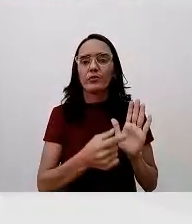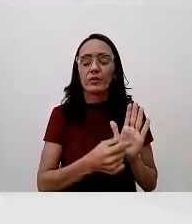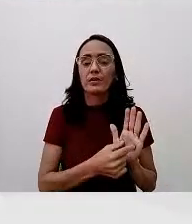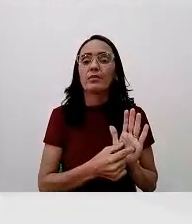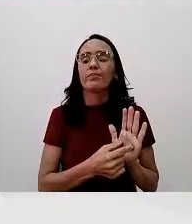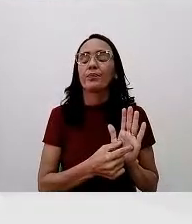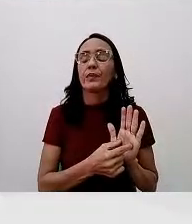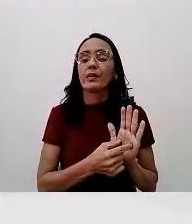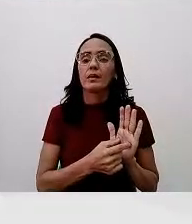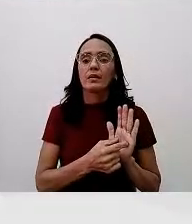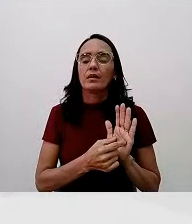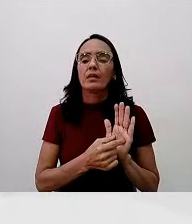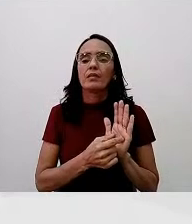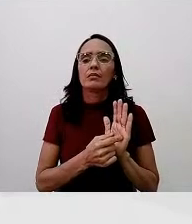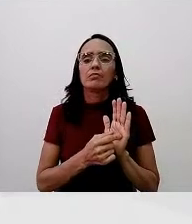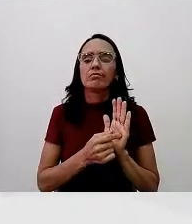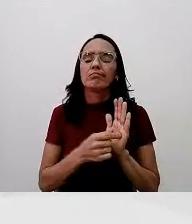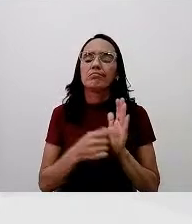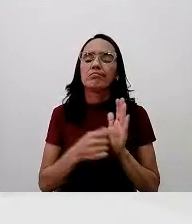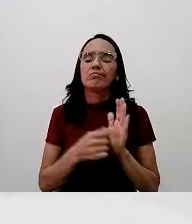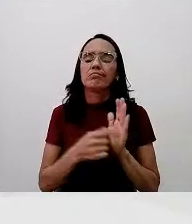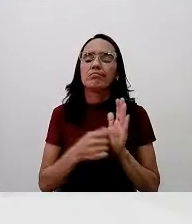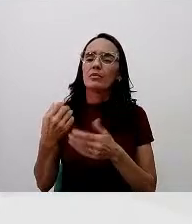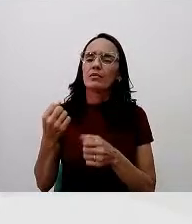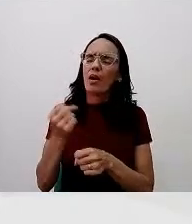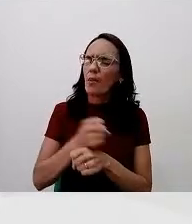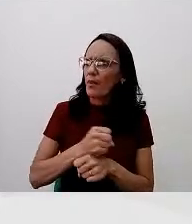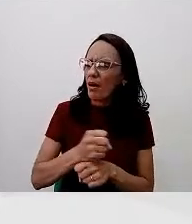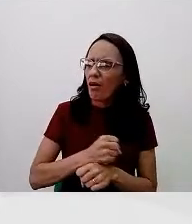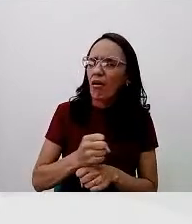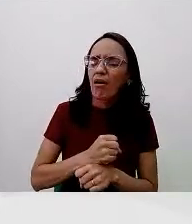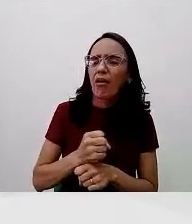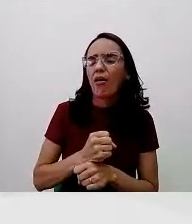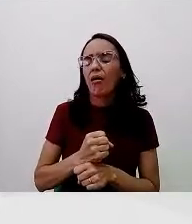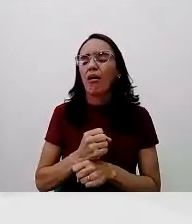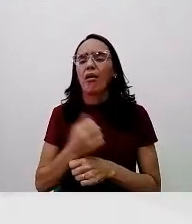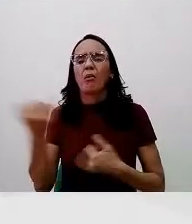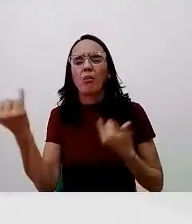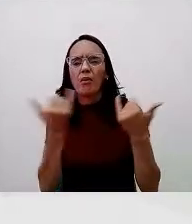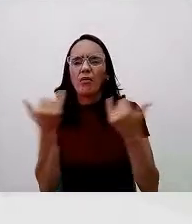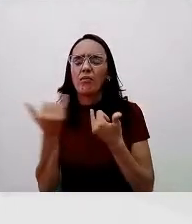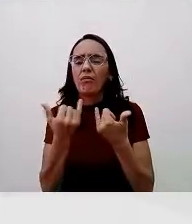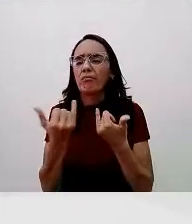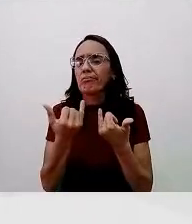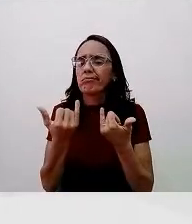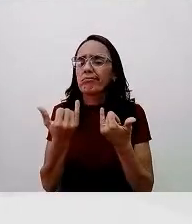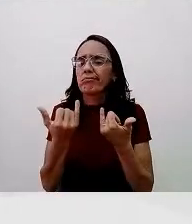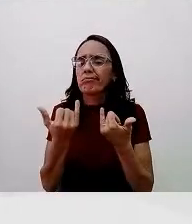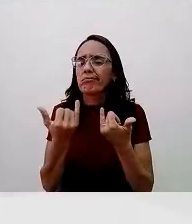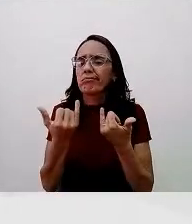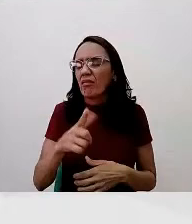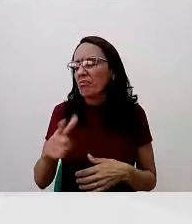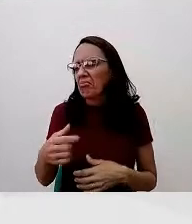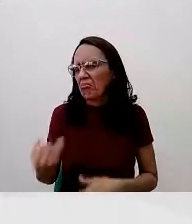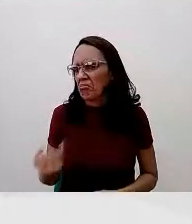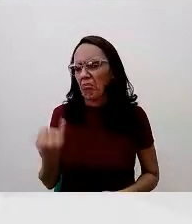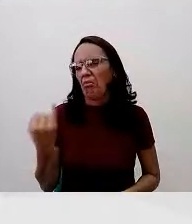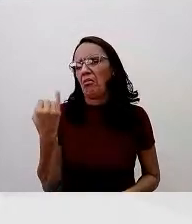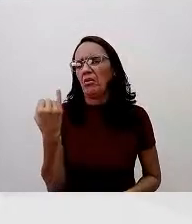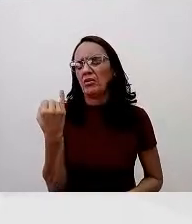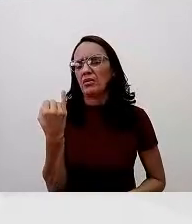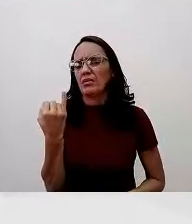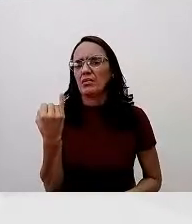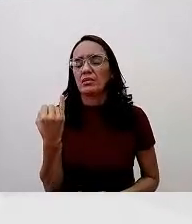perdem importância. Mas os pesos registraram aquela informação que estava lá anteriormente. Então,